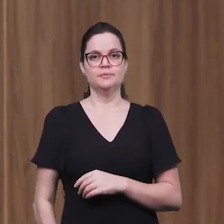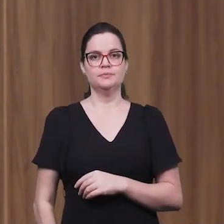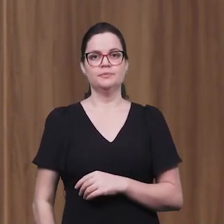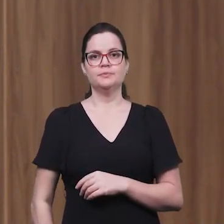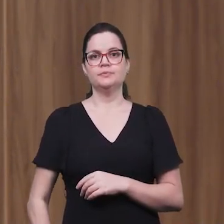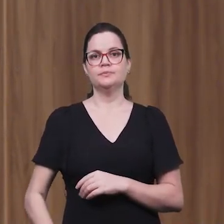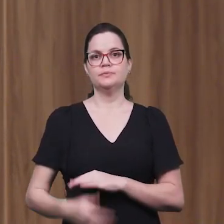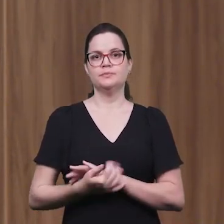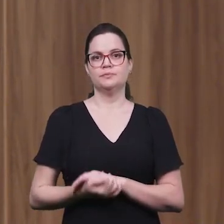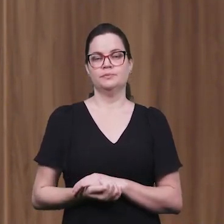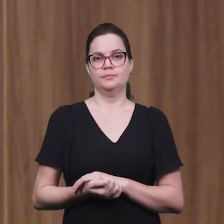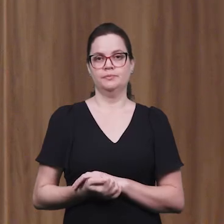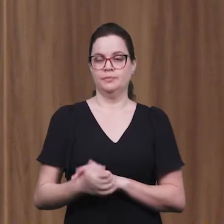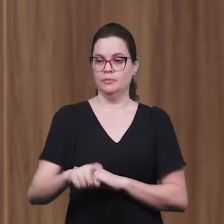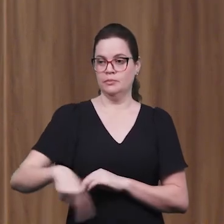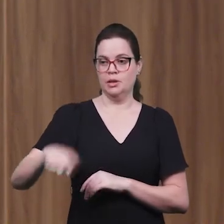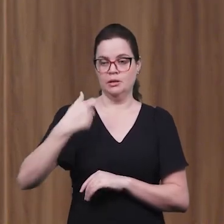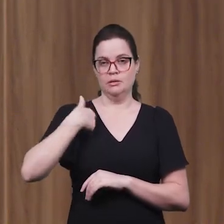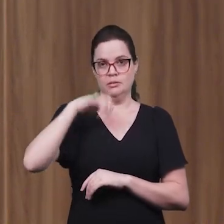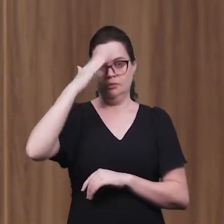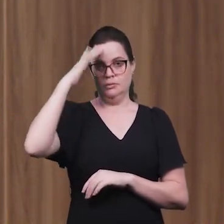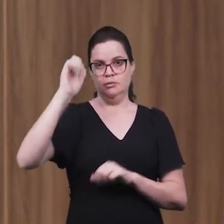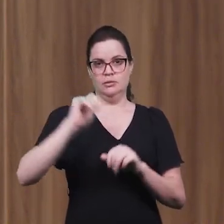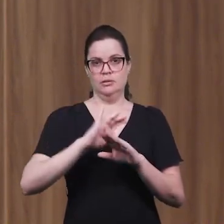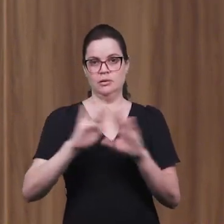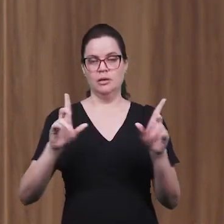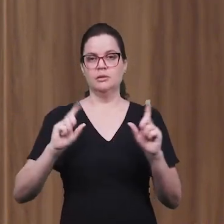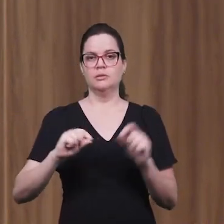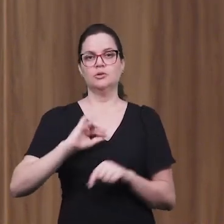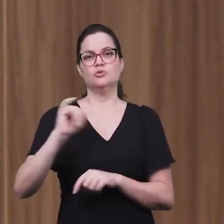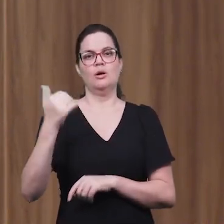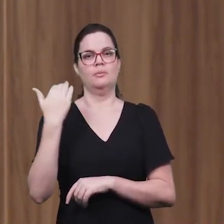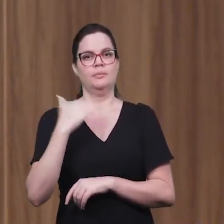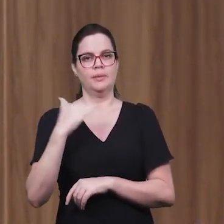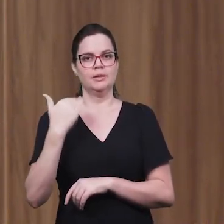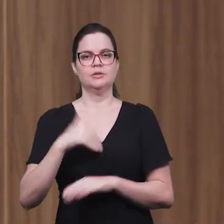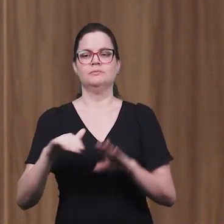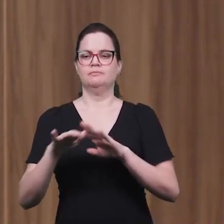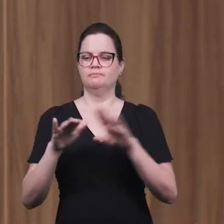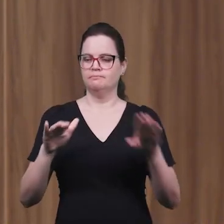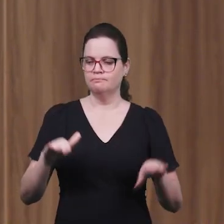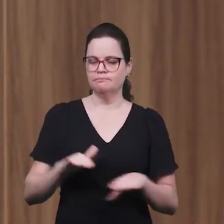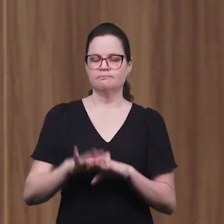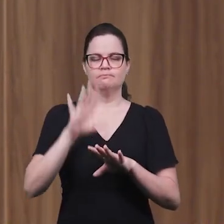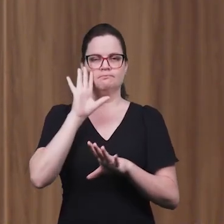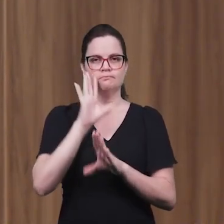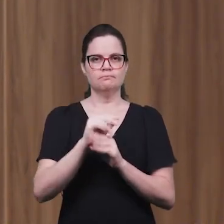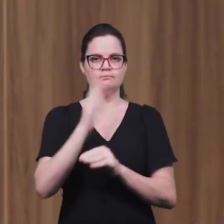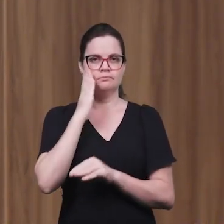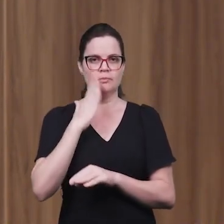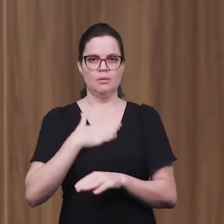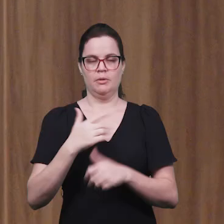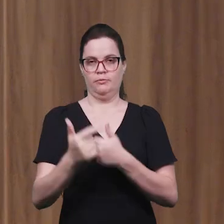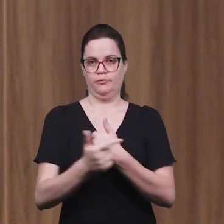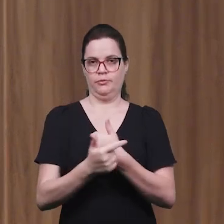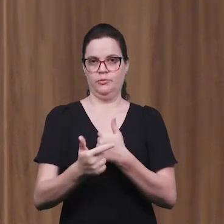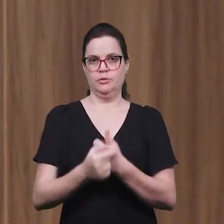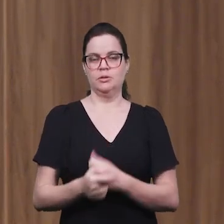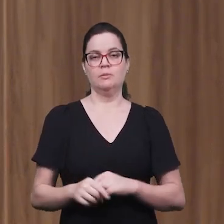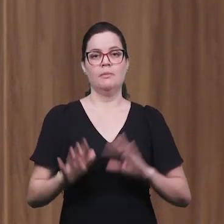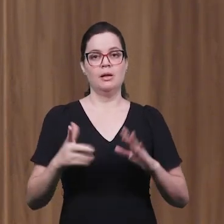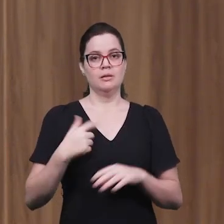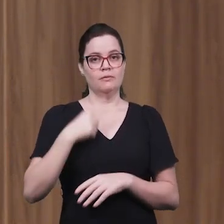Mas para nosso entendimento, mesmo João Batista se humilhando, entendendo o seu papel, olha o